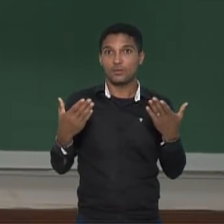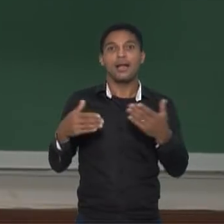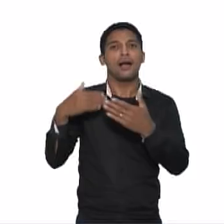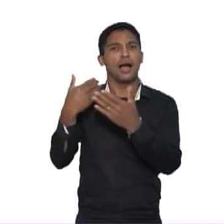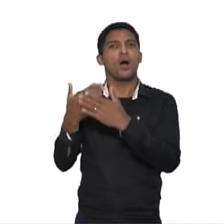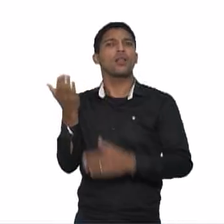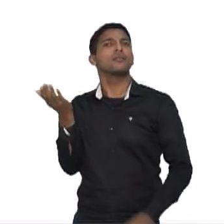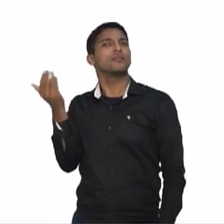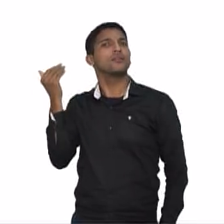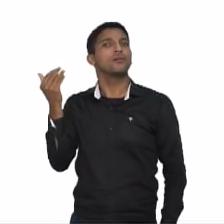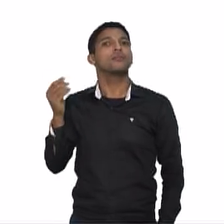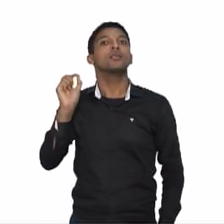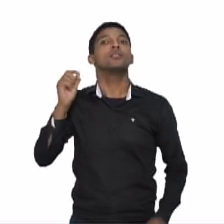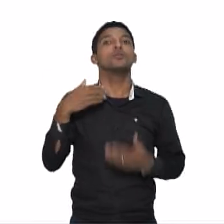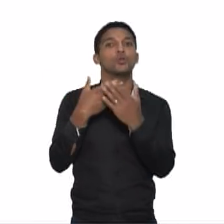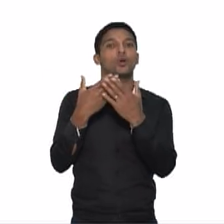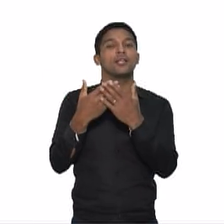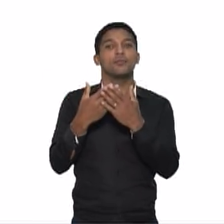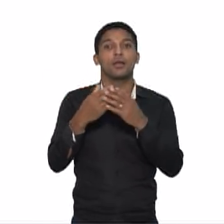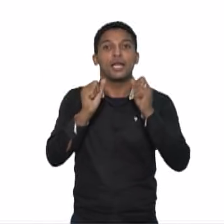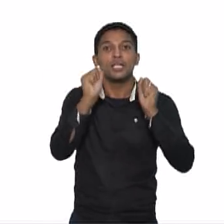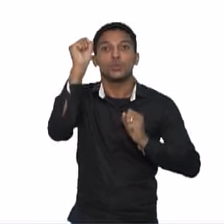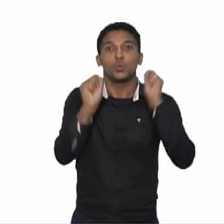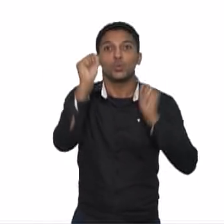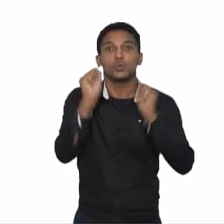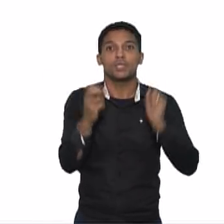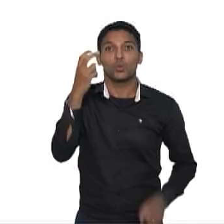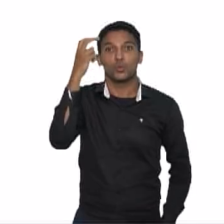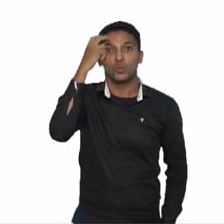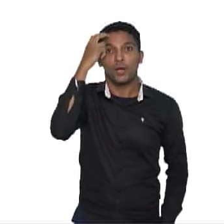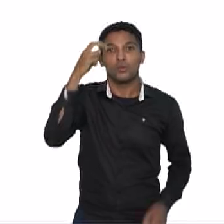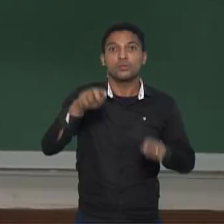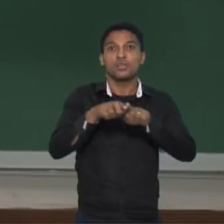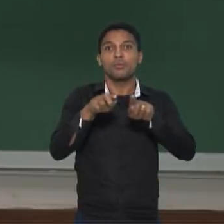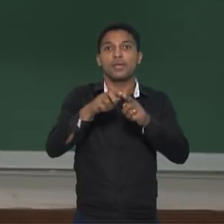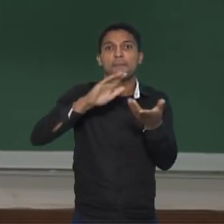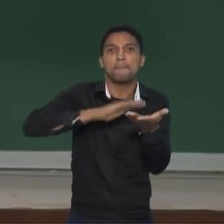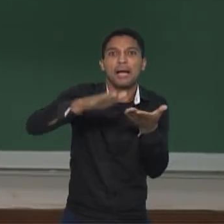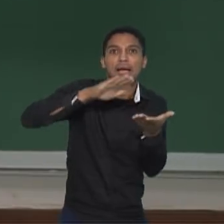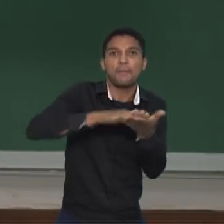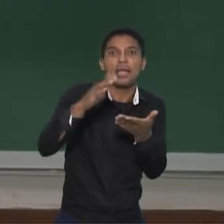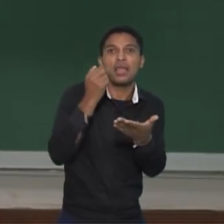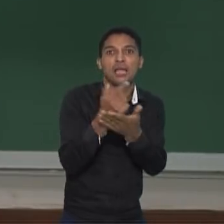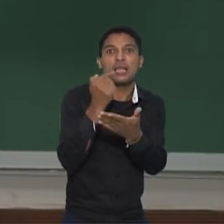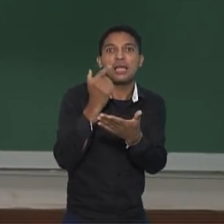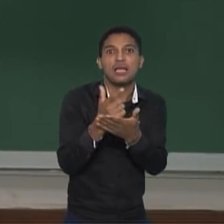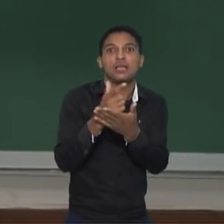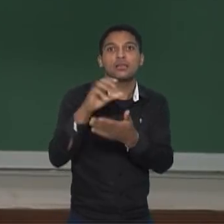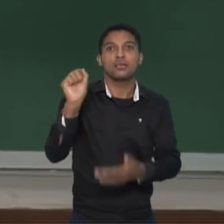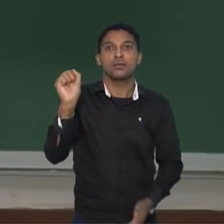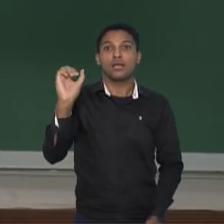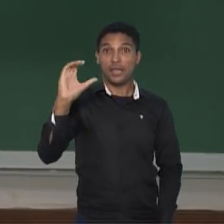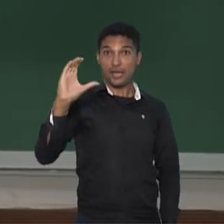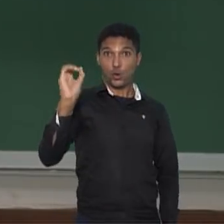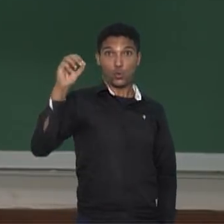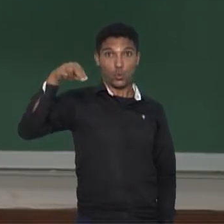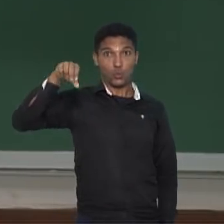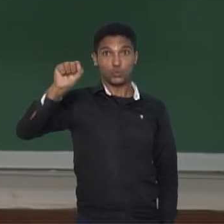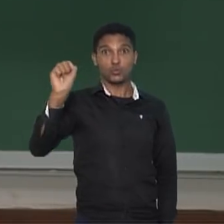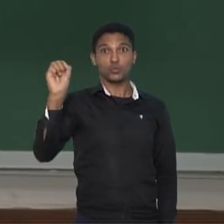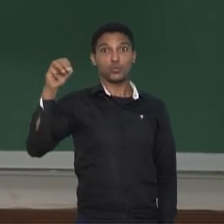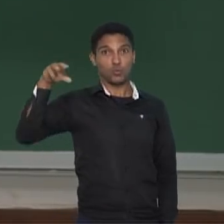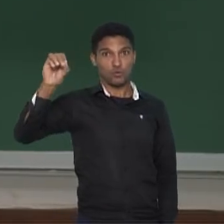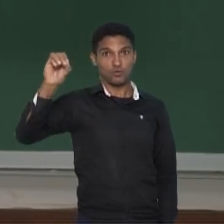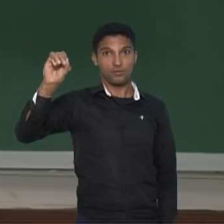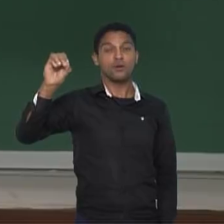focou em indústria cultural, consumo e cultura como mercadoria. Então, a gente já falou um pouquinho de consumo, que tem muito a ver com